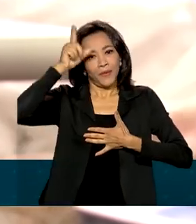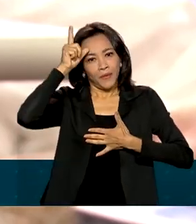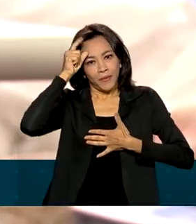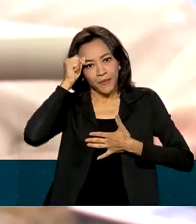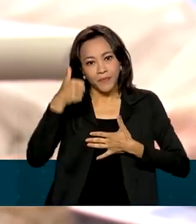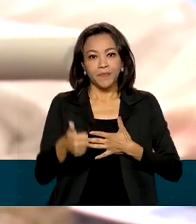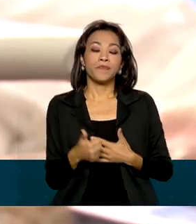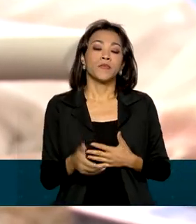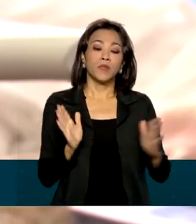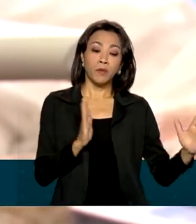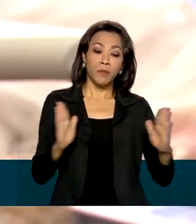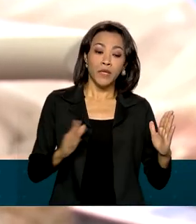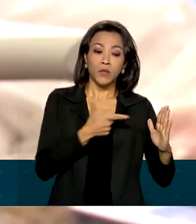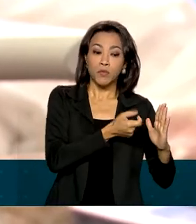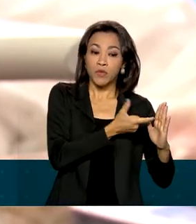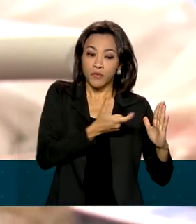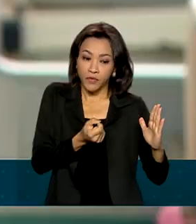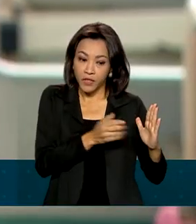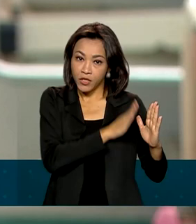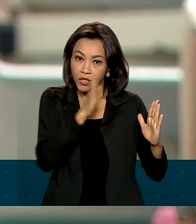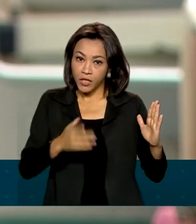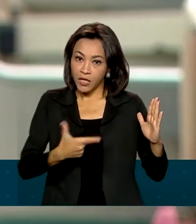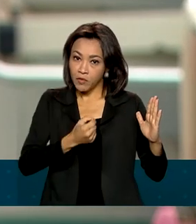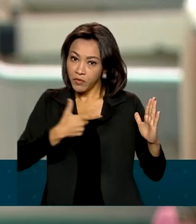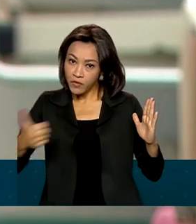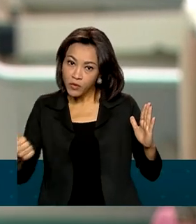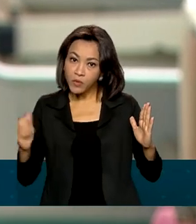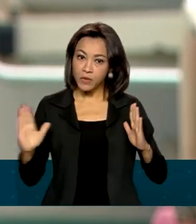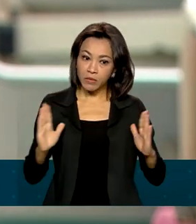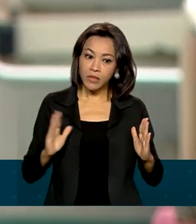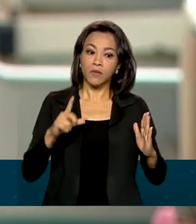2020 e 2021, o Brasil registrou